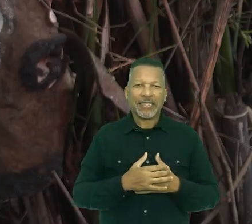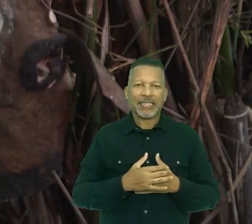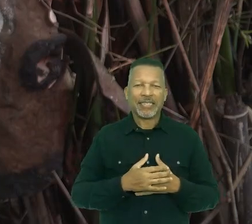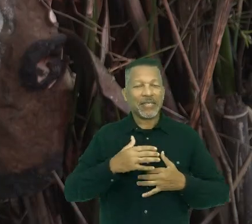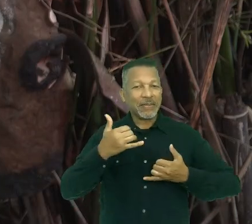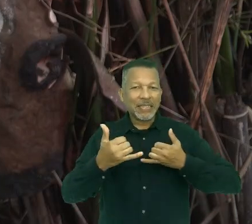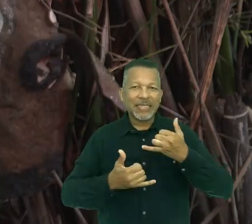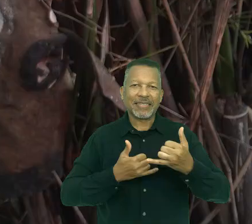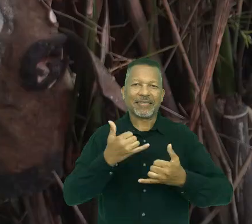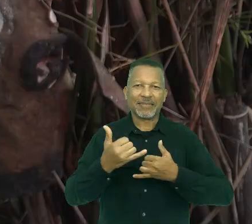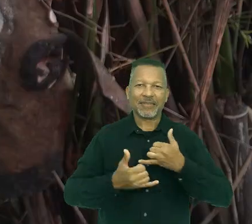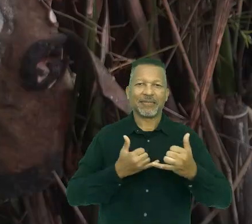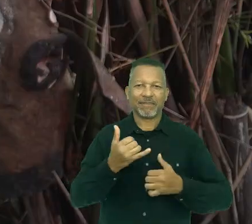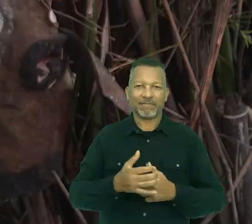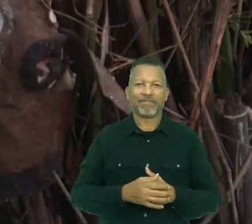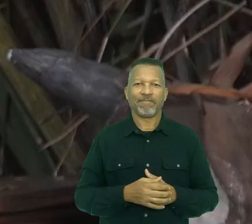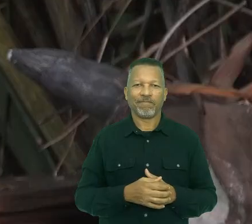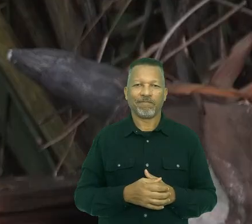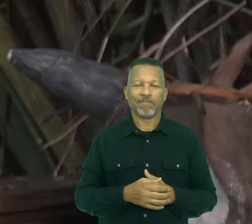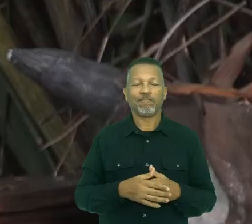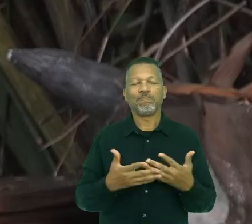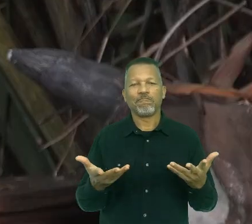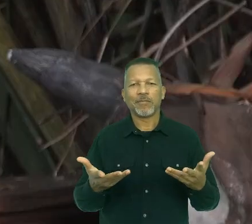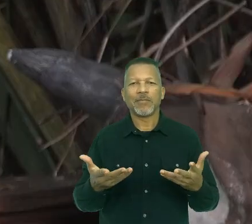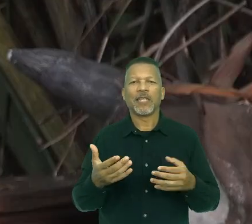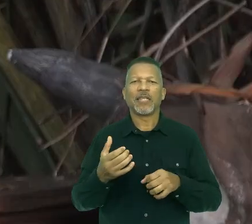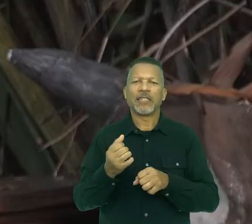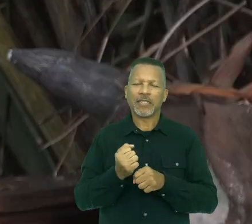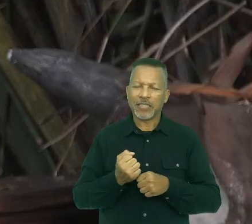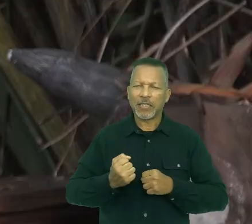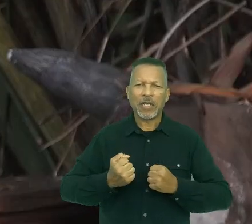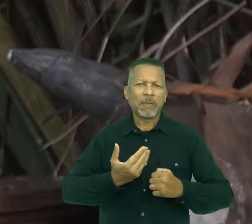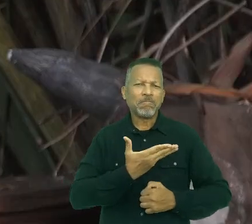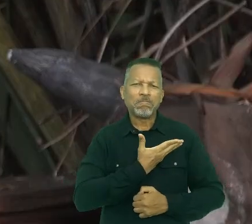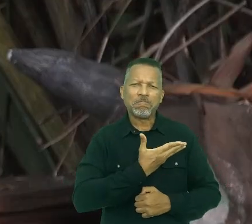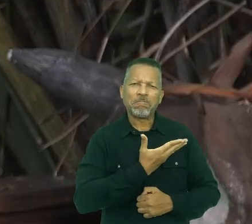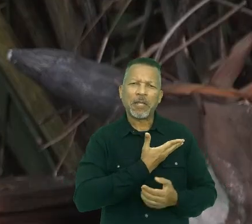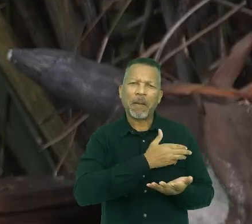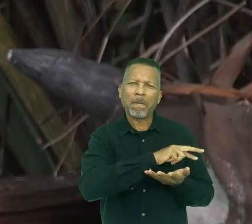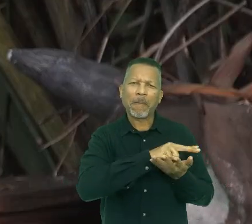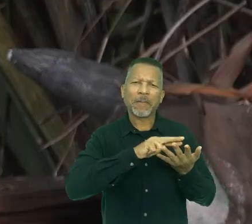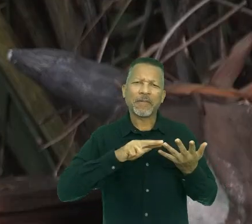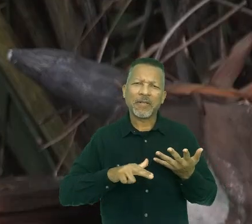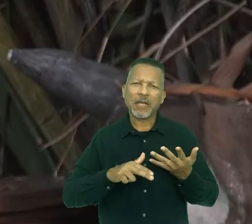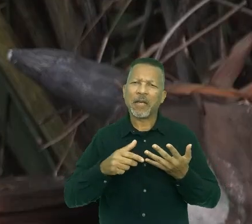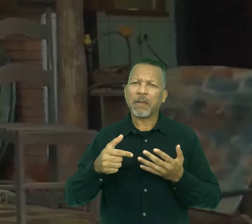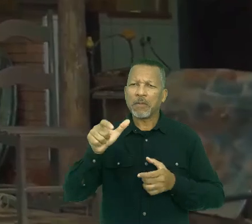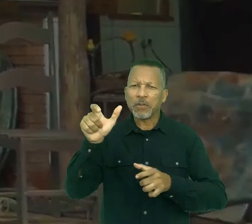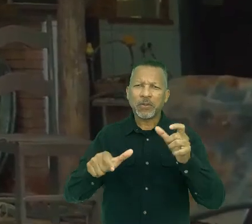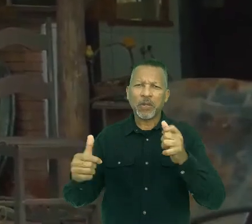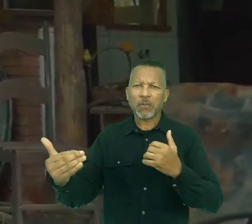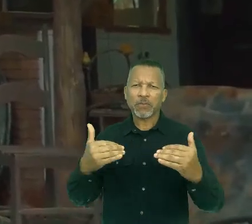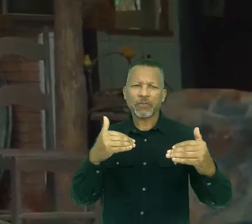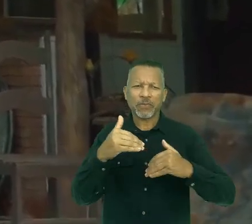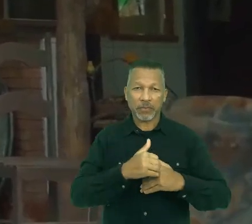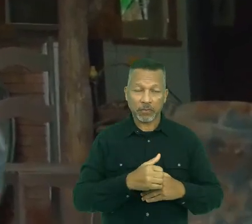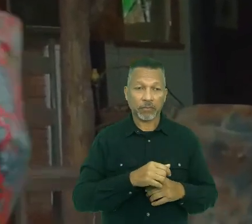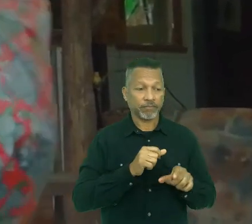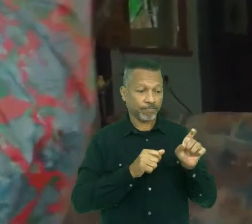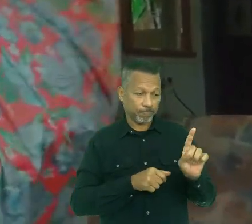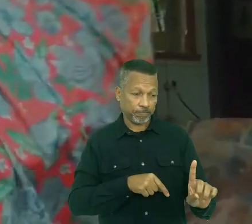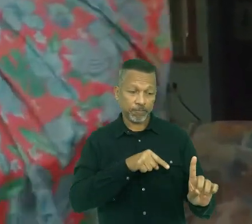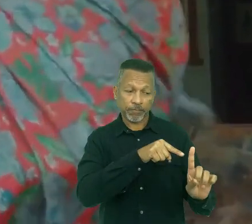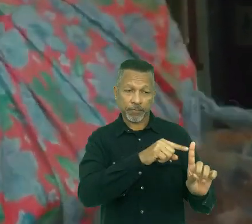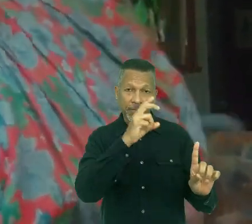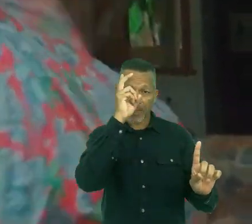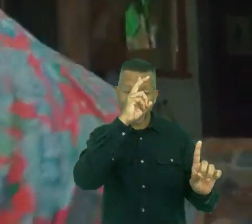Das brincadeiras, né? A gente faz muita amizade. Vem gente de todo canto. Seu Joaquim